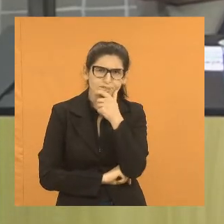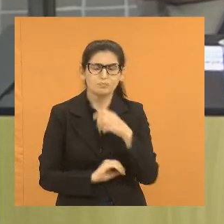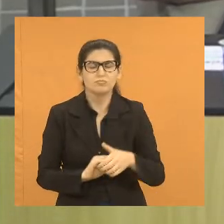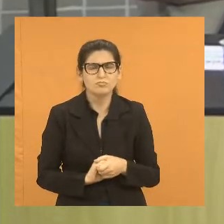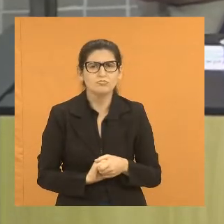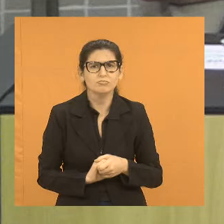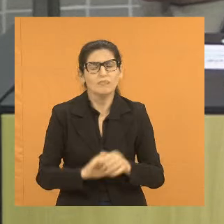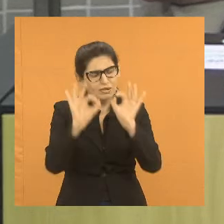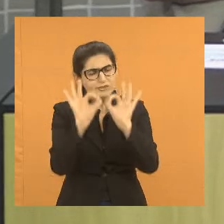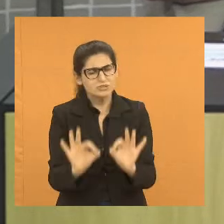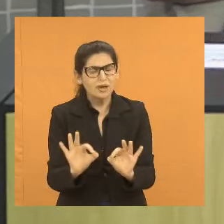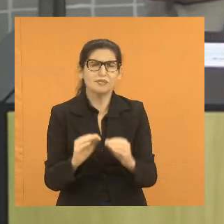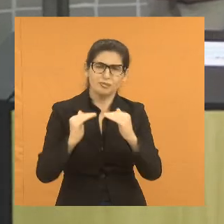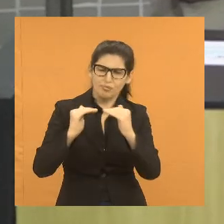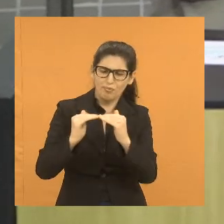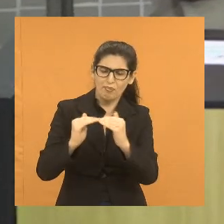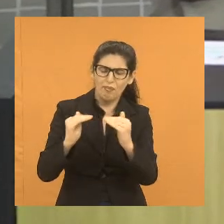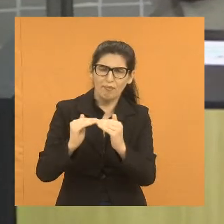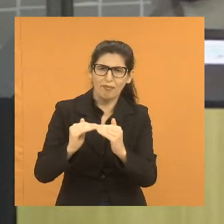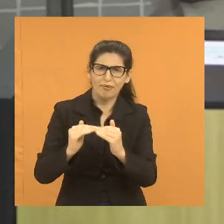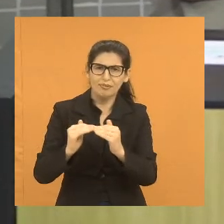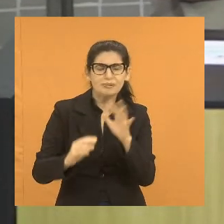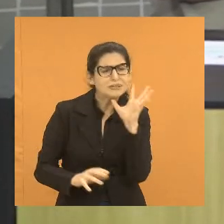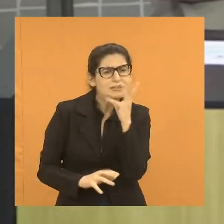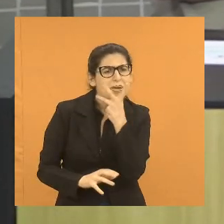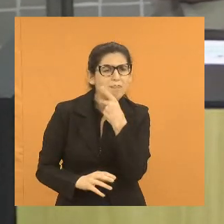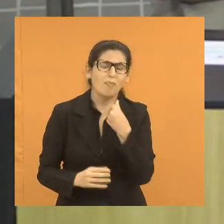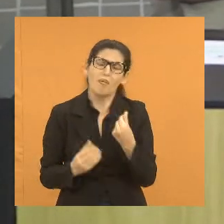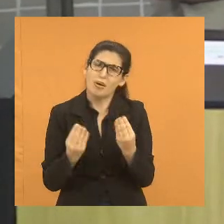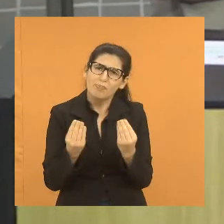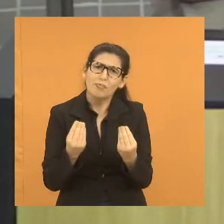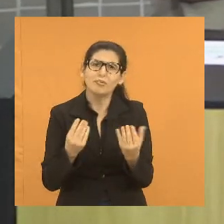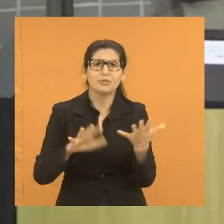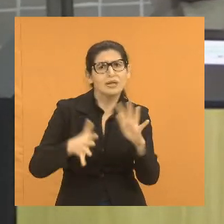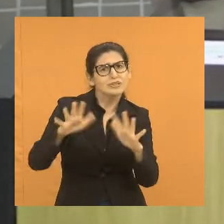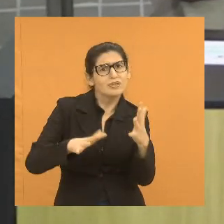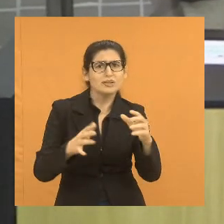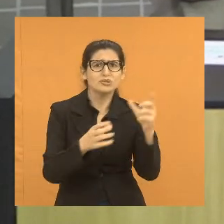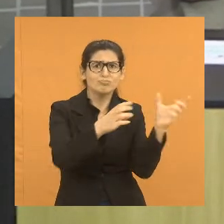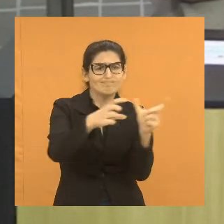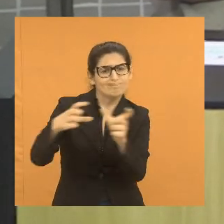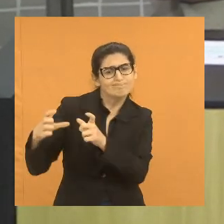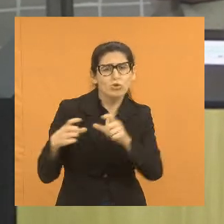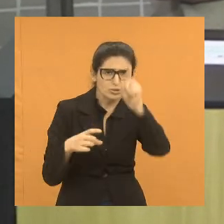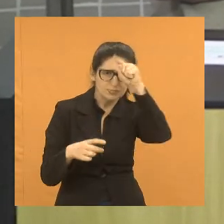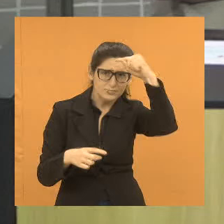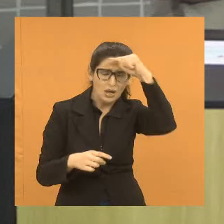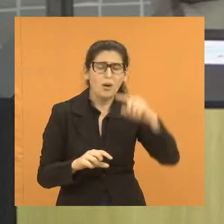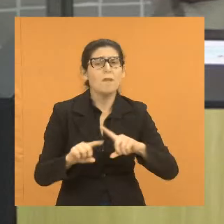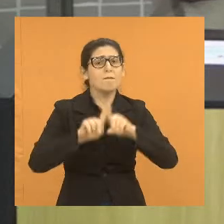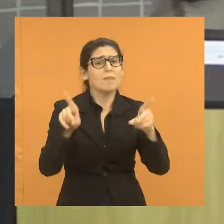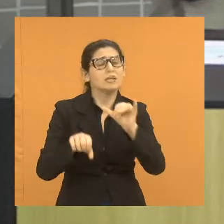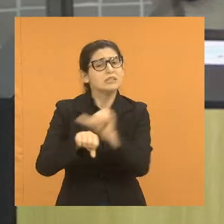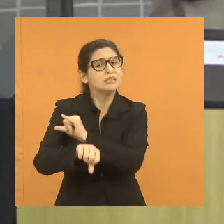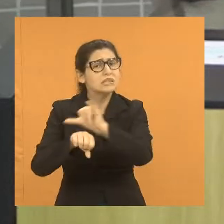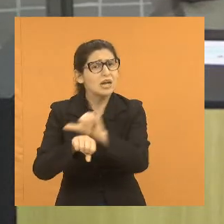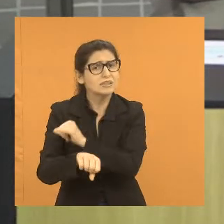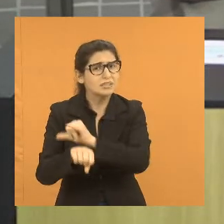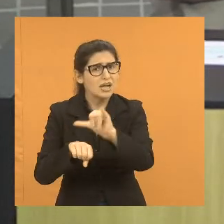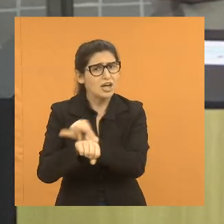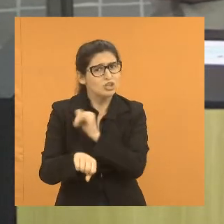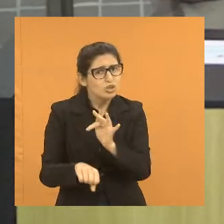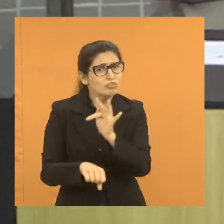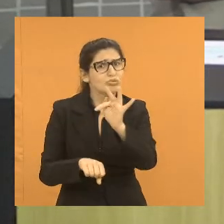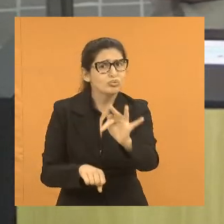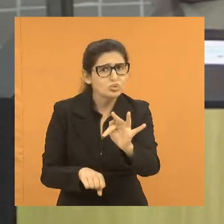em relação ao tempo de espera. O que nós estamos vendo são ações que nós estamos fazendo para quê? Para que isso não ocorra dessa